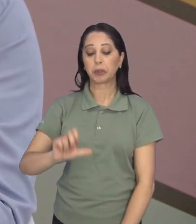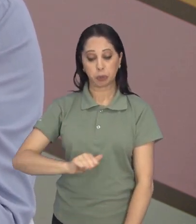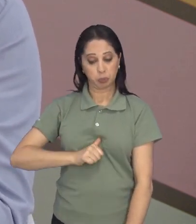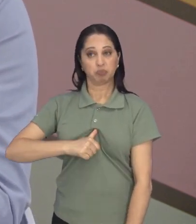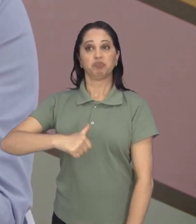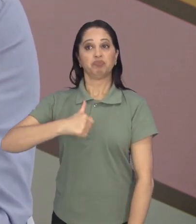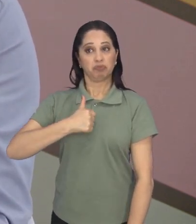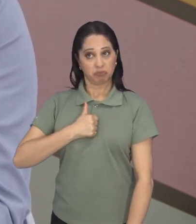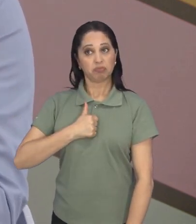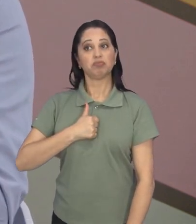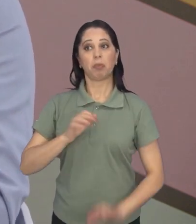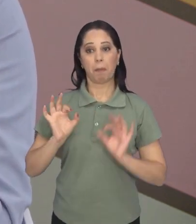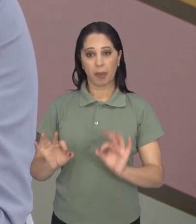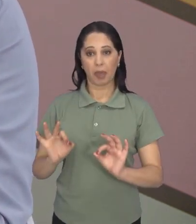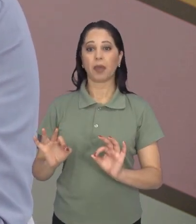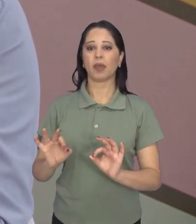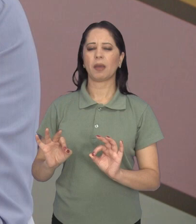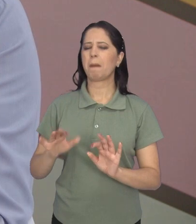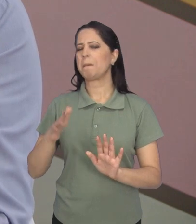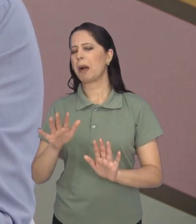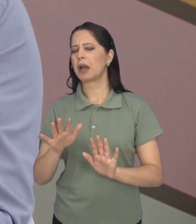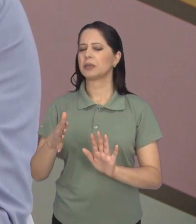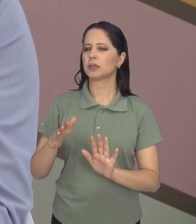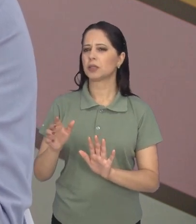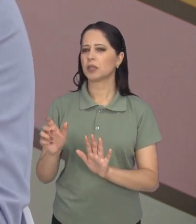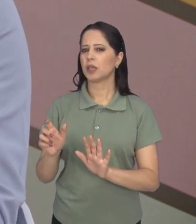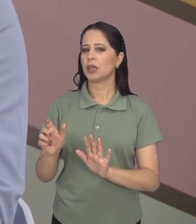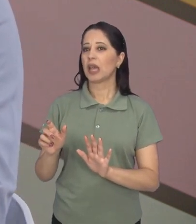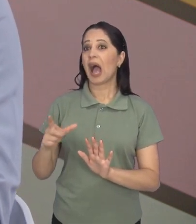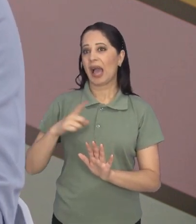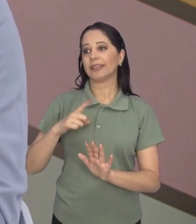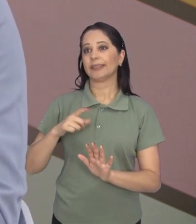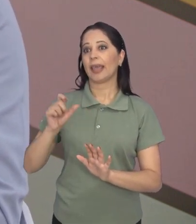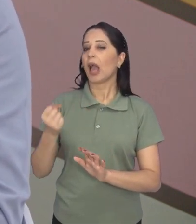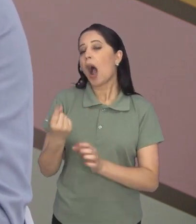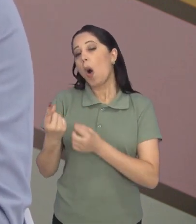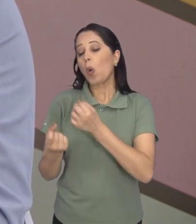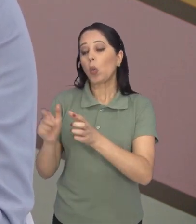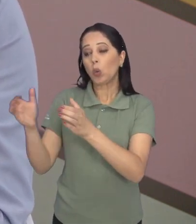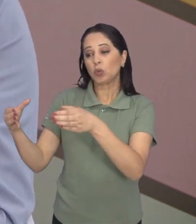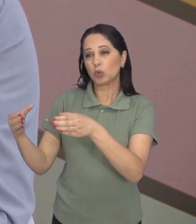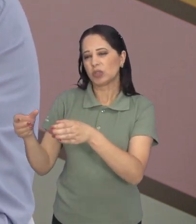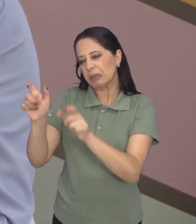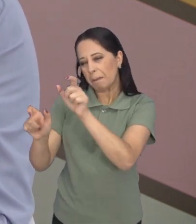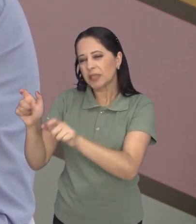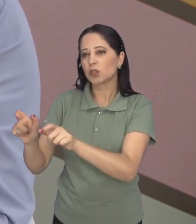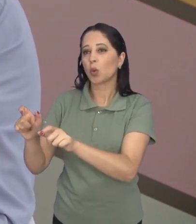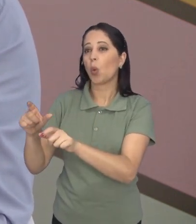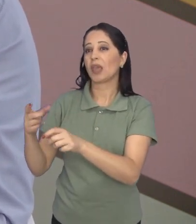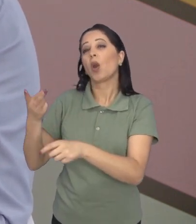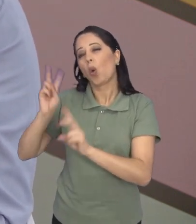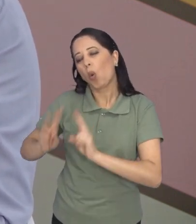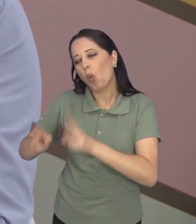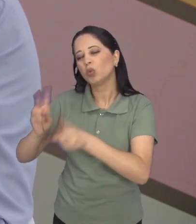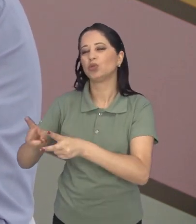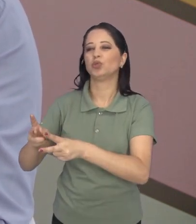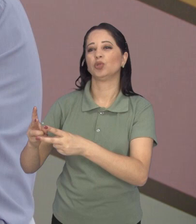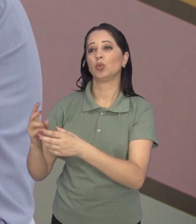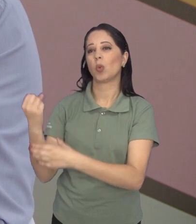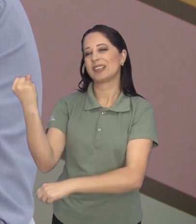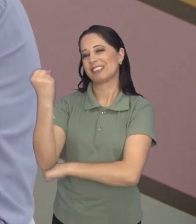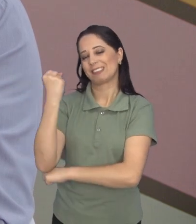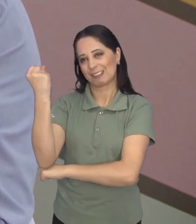25% ficam bem, com ainda algum sintoma, e sobra aí um pouquinho de paciente com tique severo. Esses podem